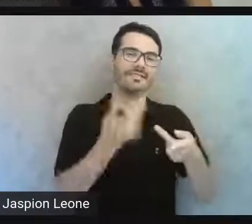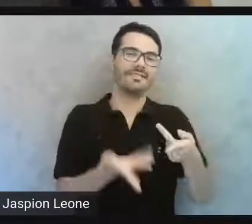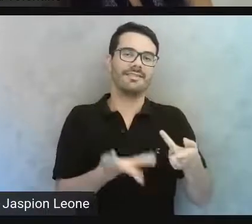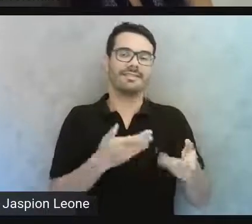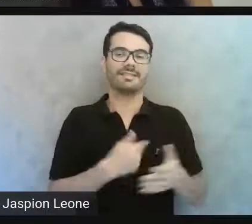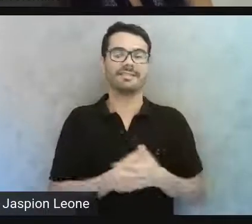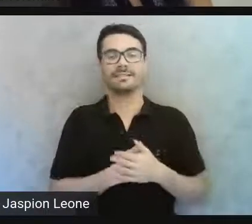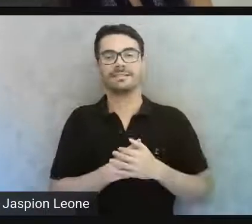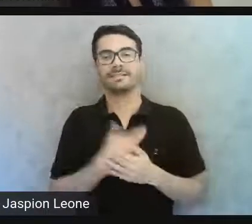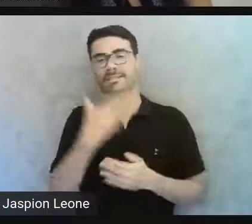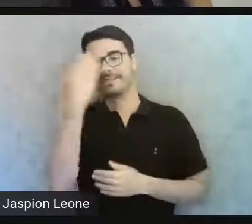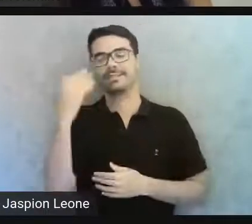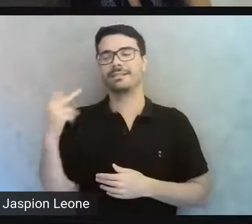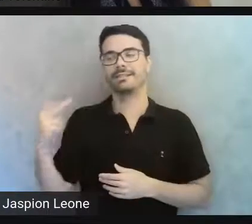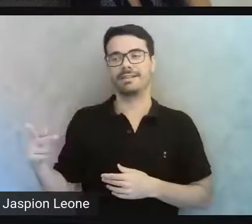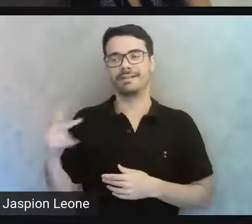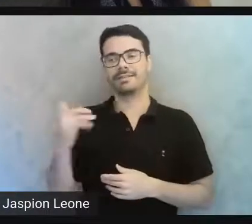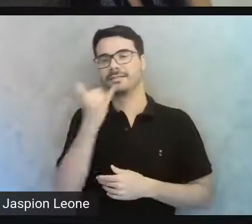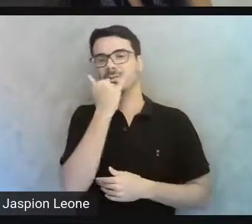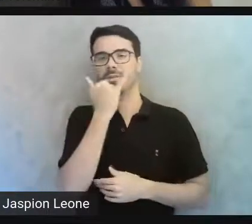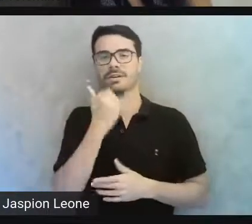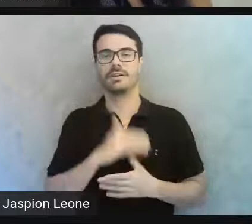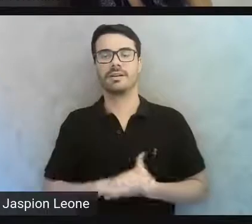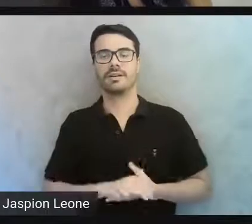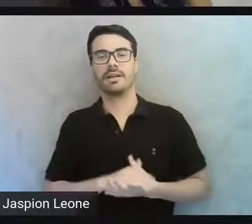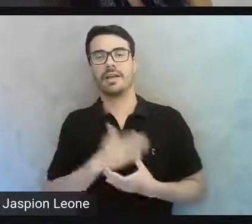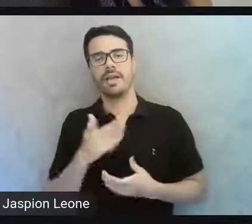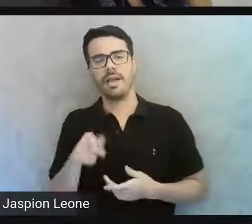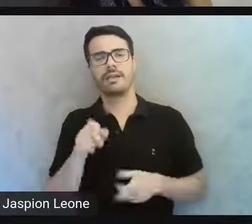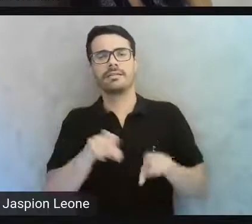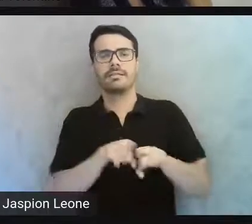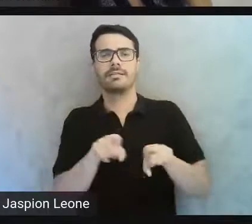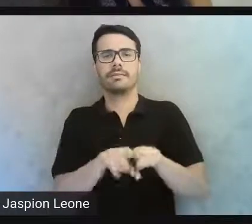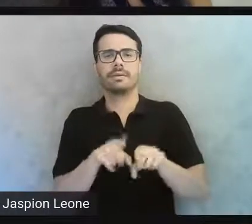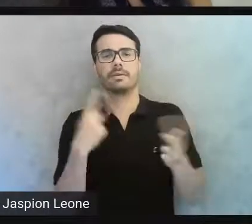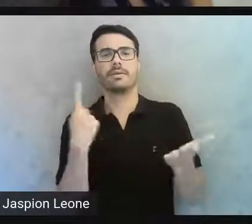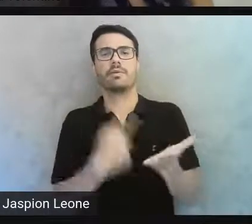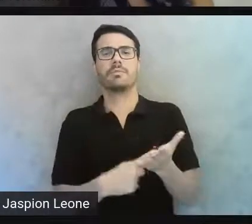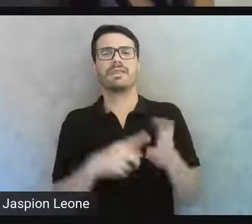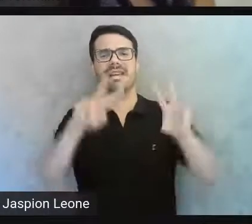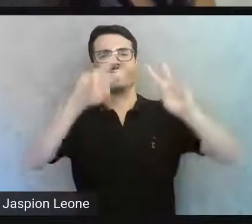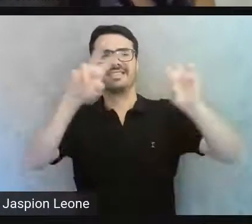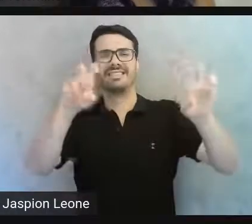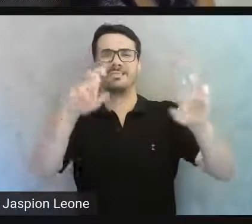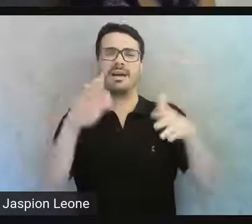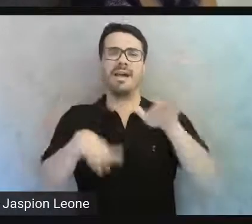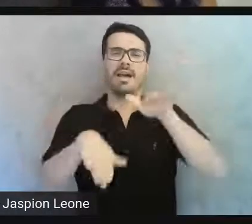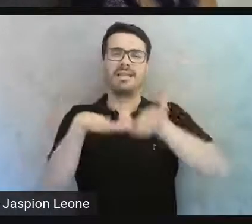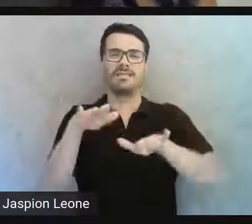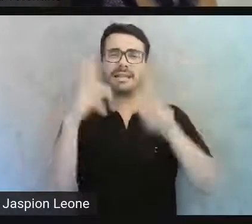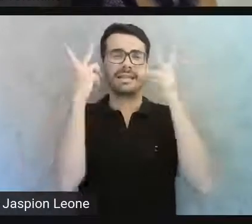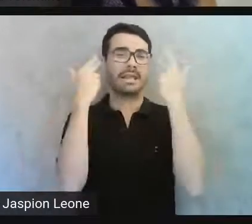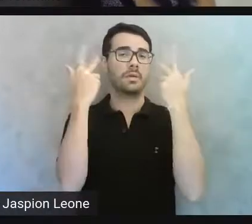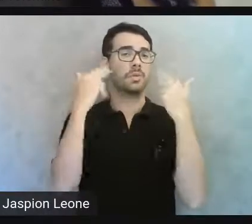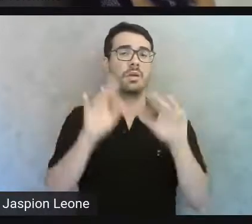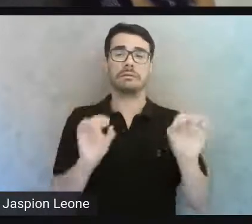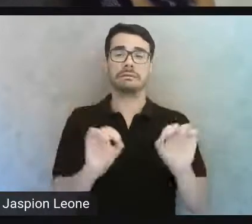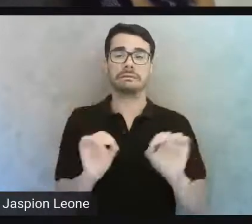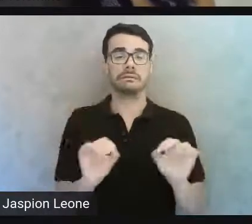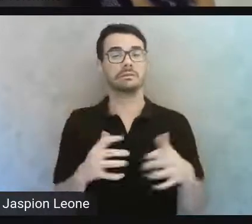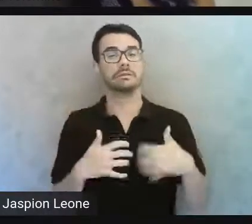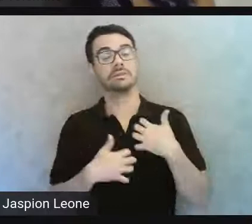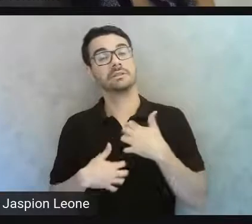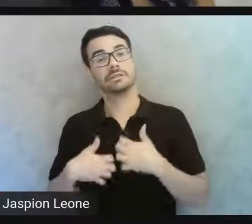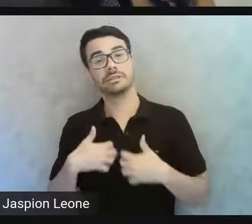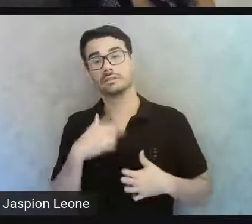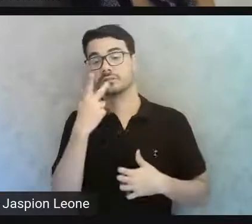Uma outra dica legal é marcar dia e horário para falar, se o tema não for muito natural para aquele casal, é dizer,